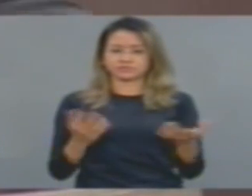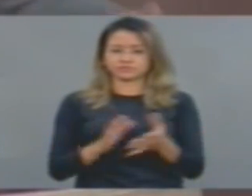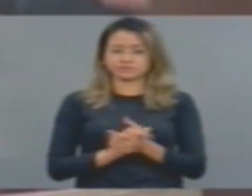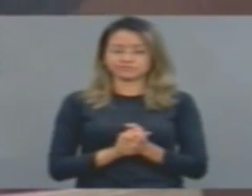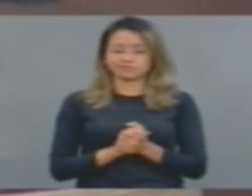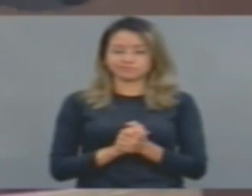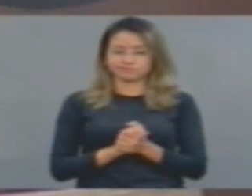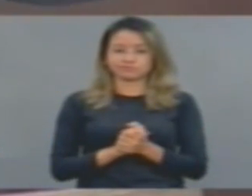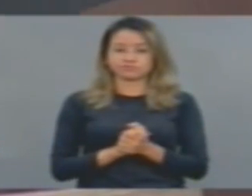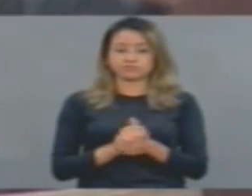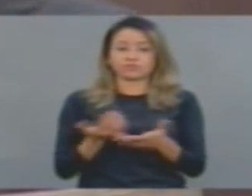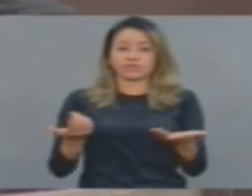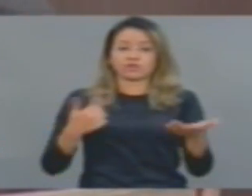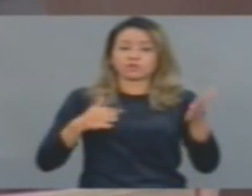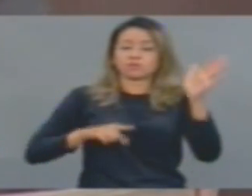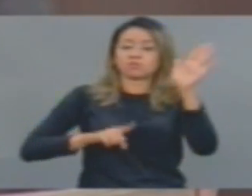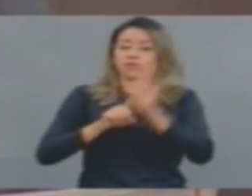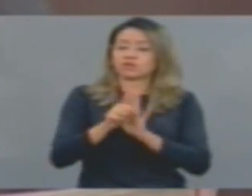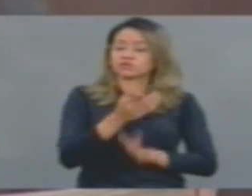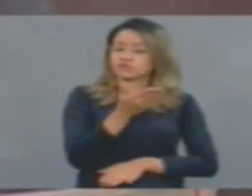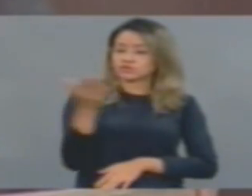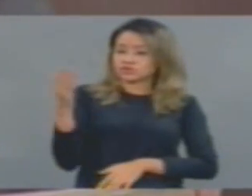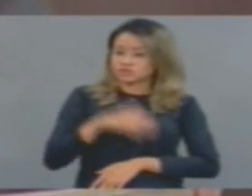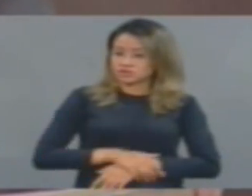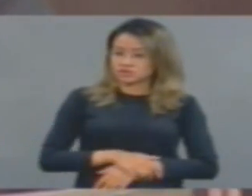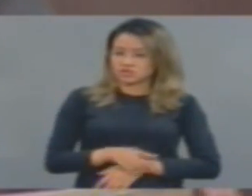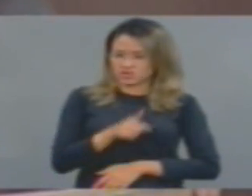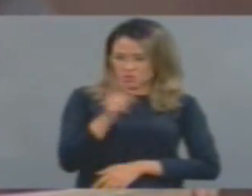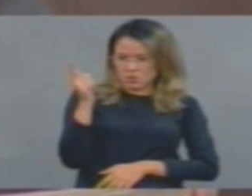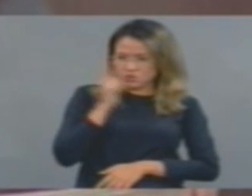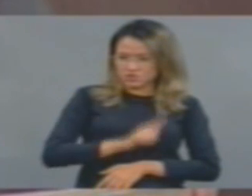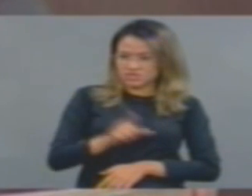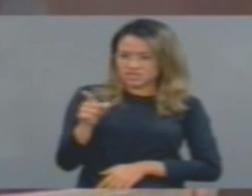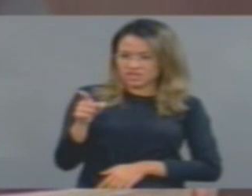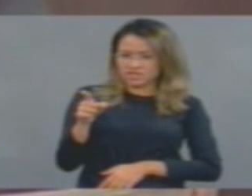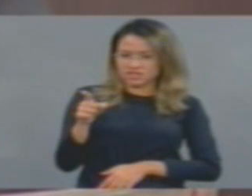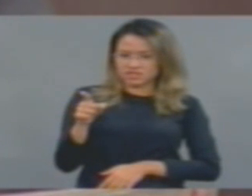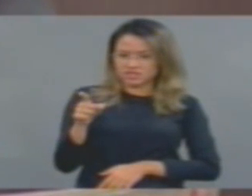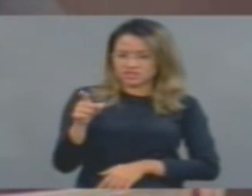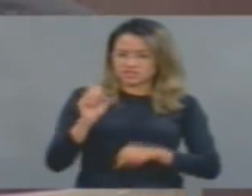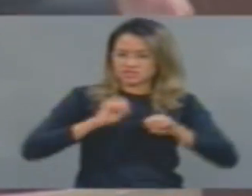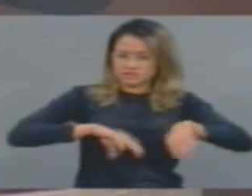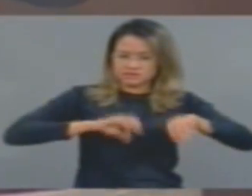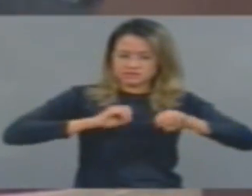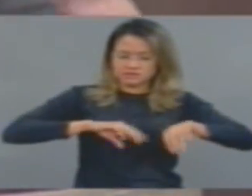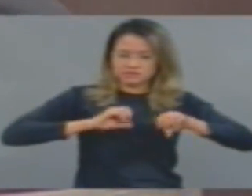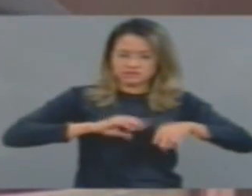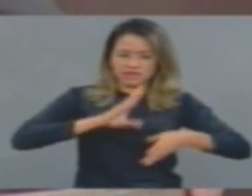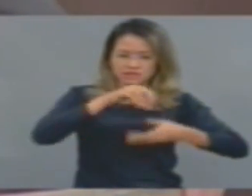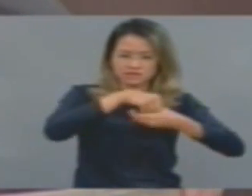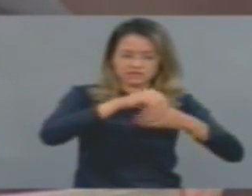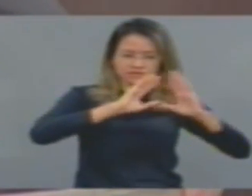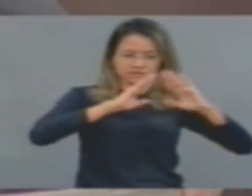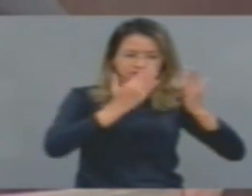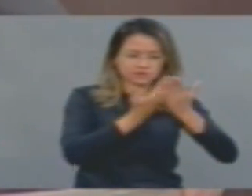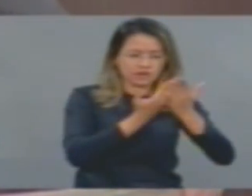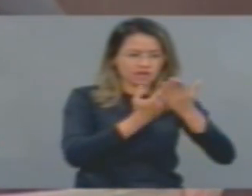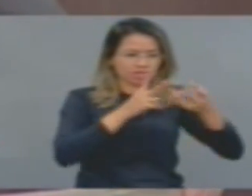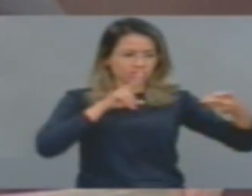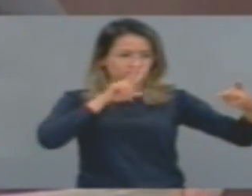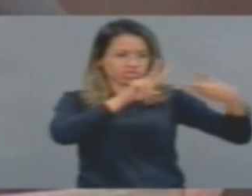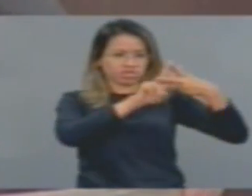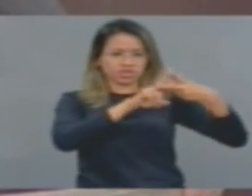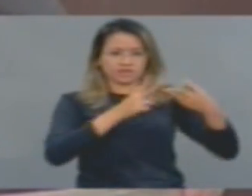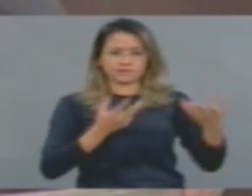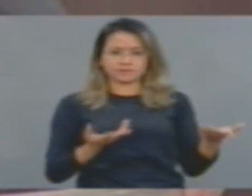socioeducativa. Eu pergunto para os diretores das unidades, você consegue fazer socioeducação? Ele disse, não. Por quê? Porque eu tenho que transformar sala